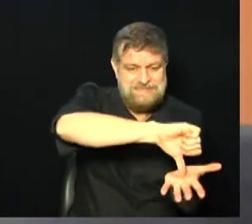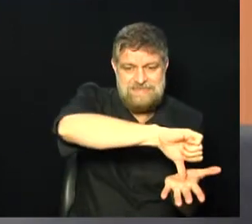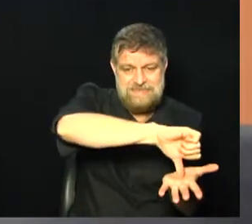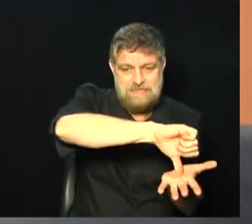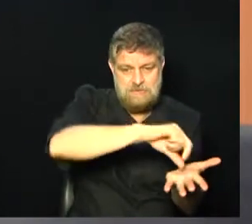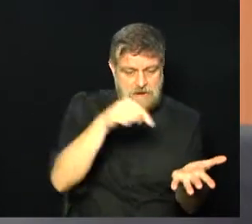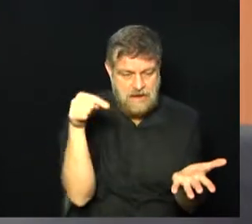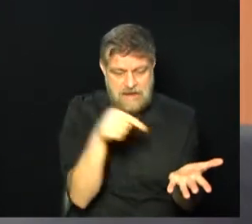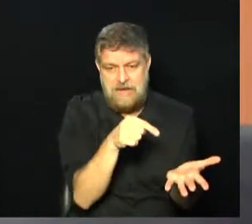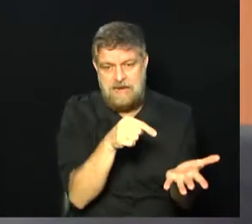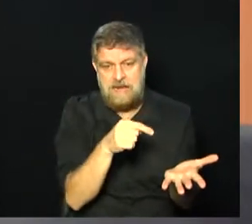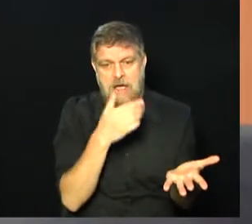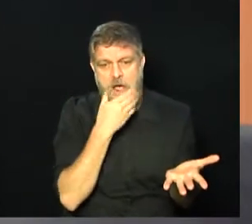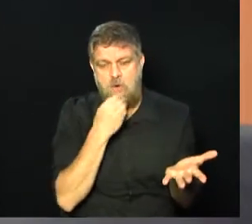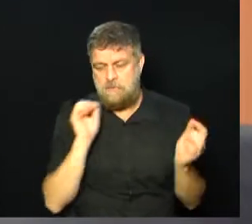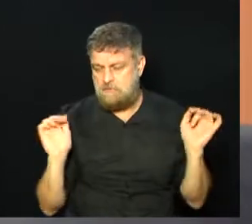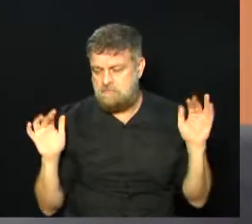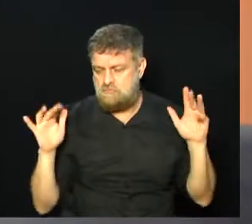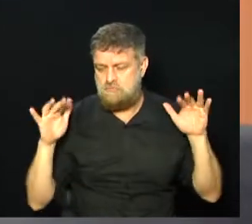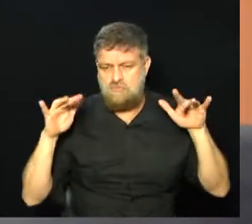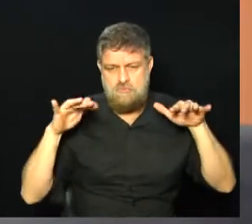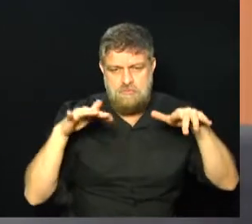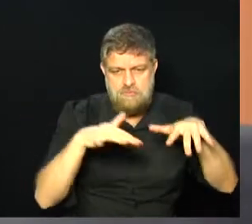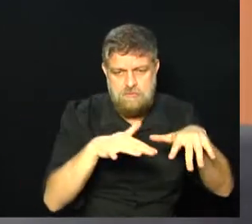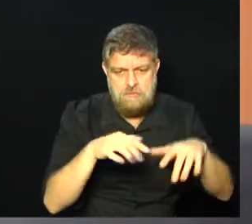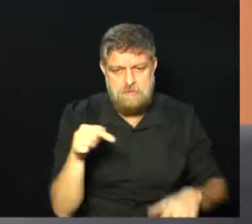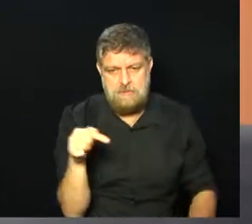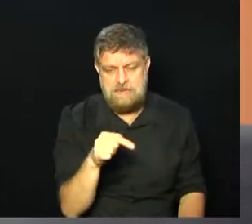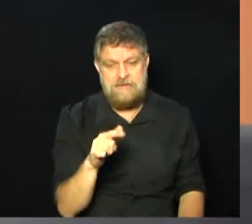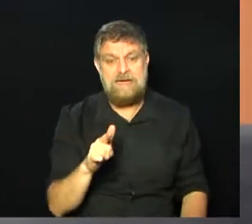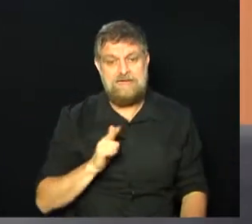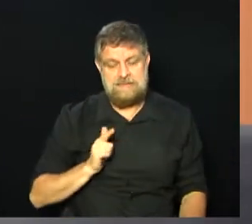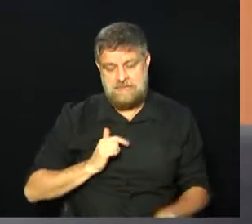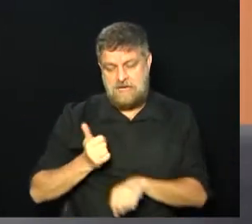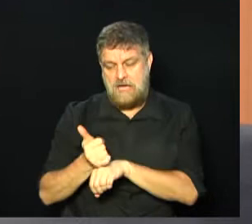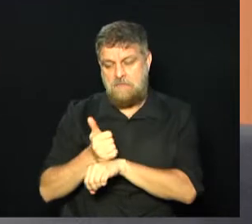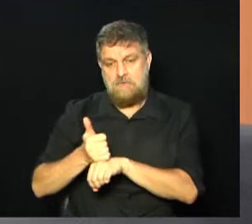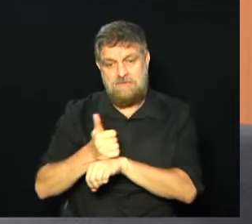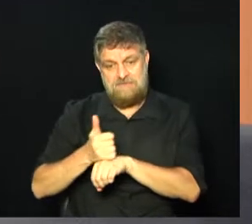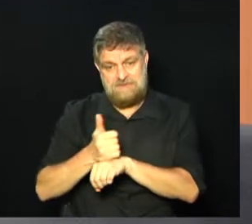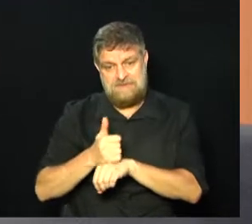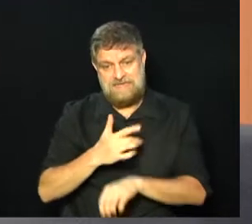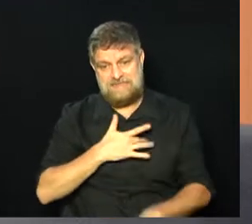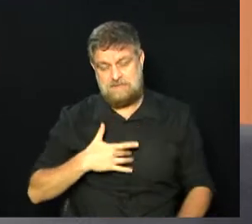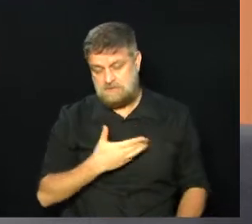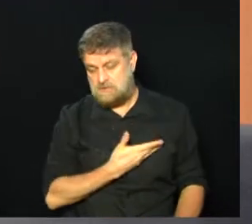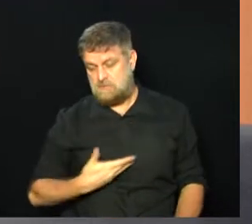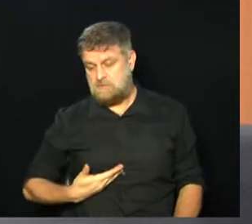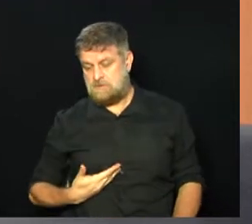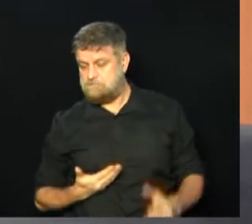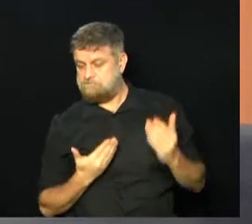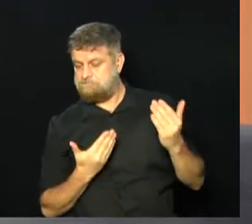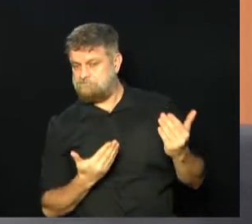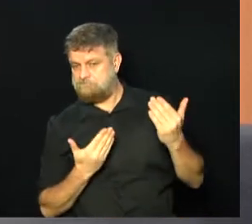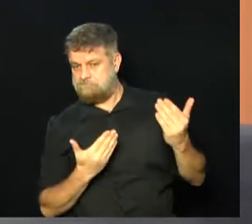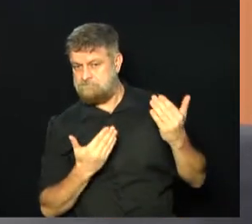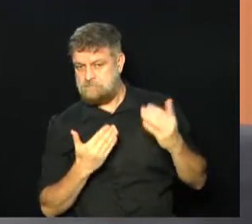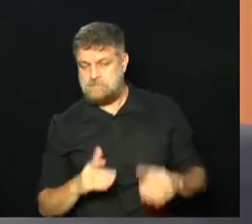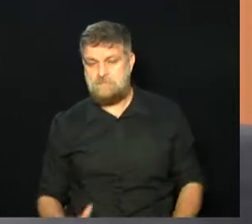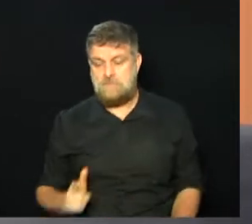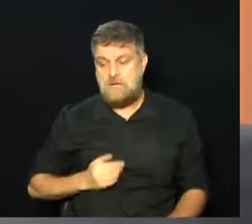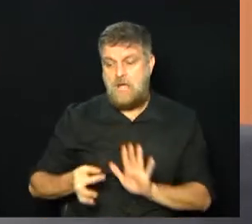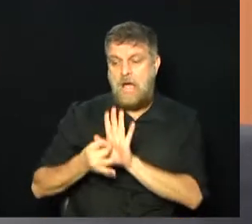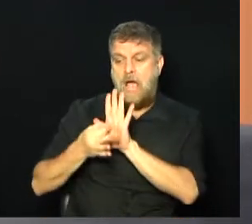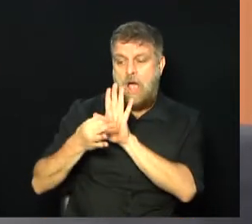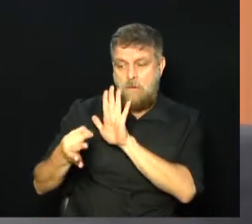que pudéssemos ter demanda espontânea, há especialistas em saúde pública que questionam isso. Uhum. Eles acreditam que